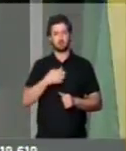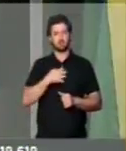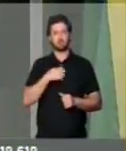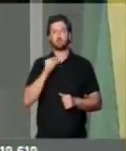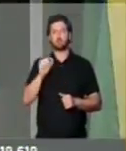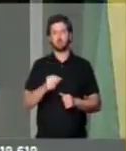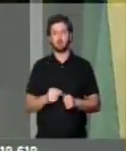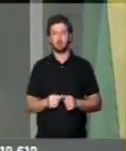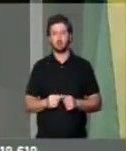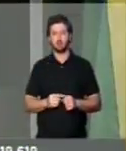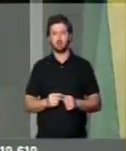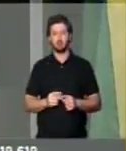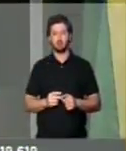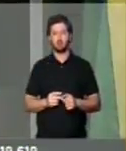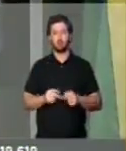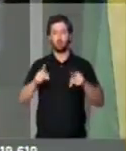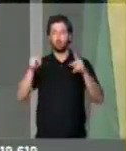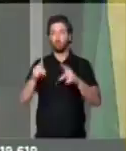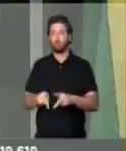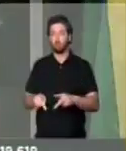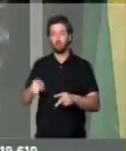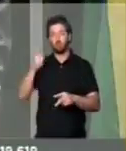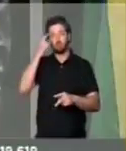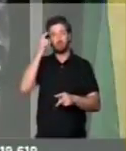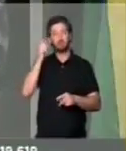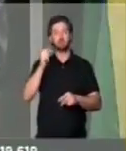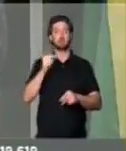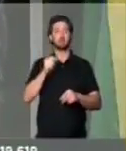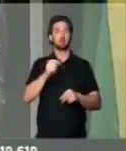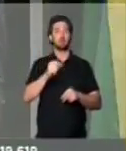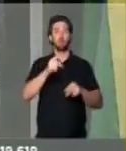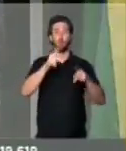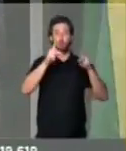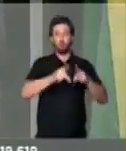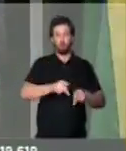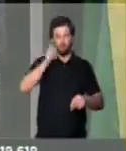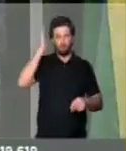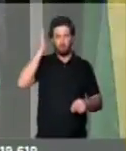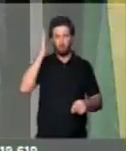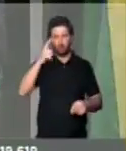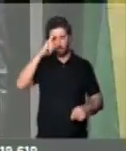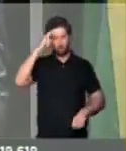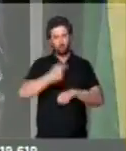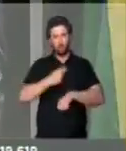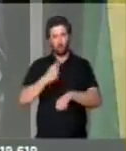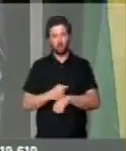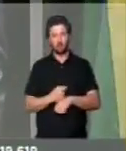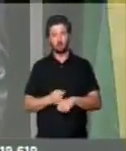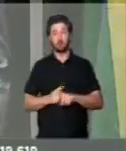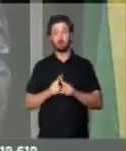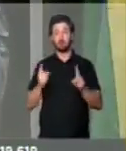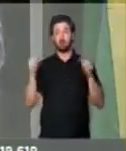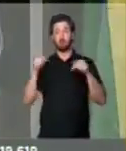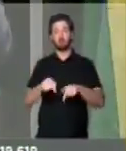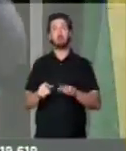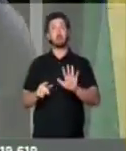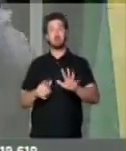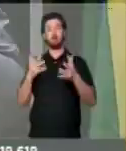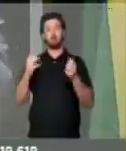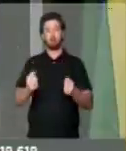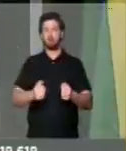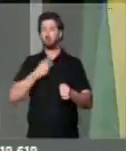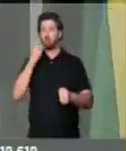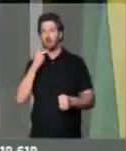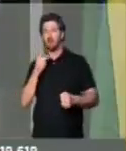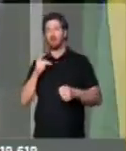dá é que esse povo pensa que o povo brasileiro é tudo burro, é tudo idiota. Acho que quando eles vêm para cá e falam, vamos lá, vamos